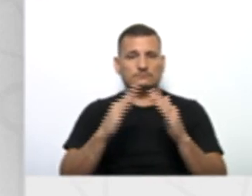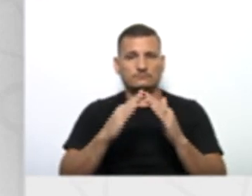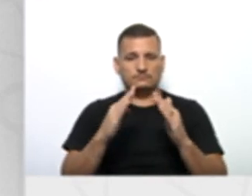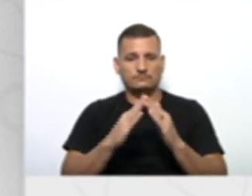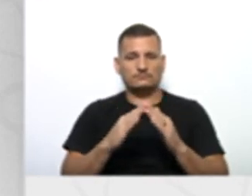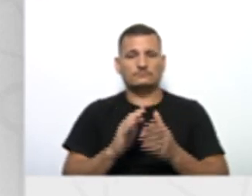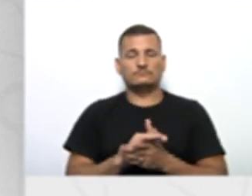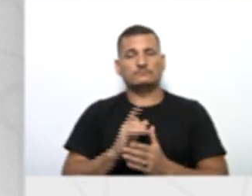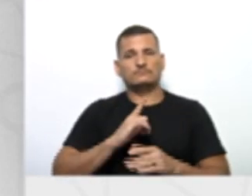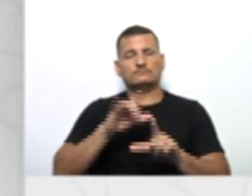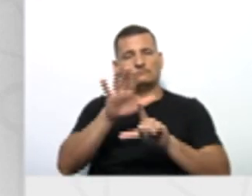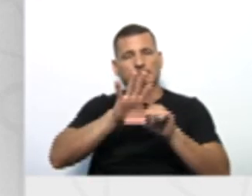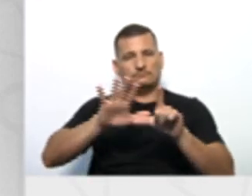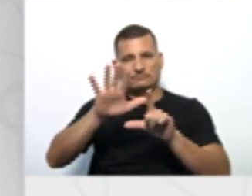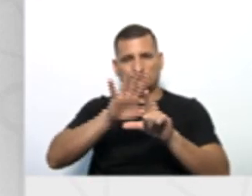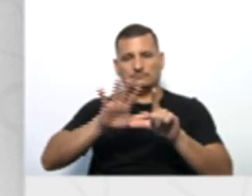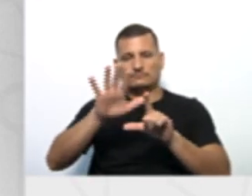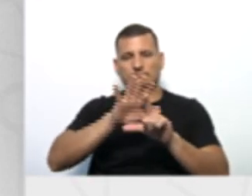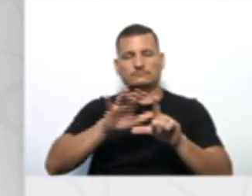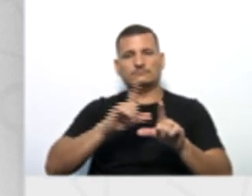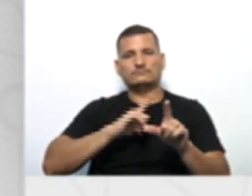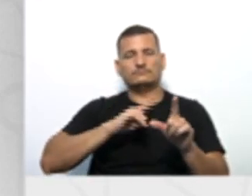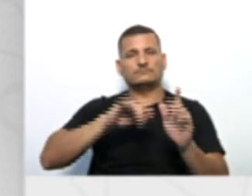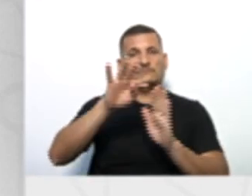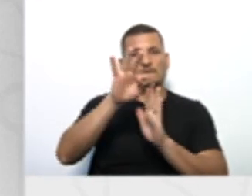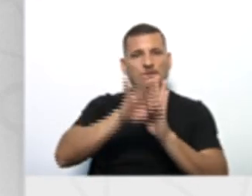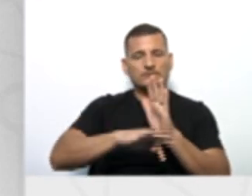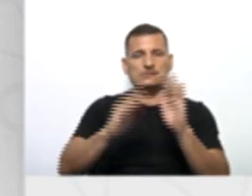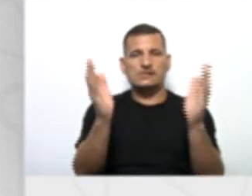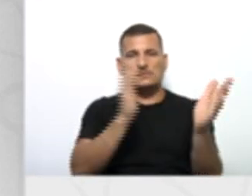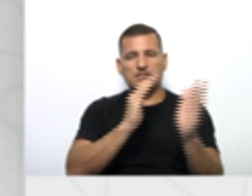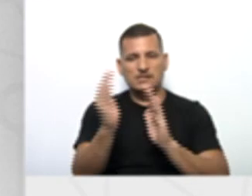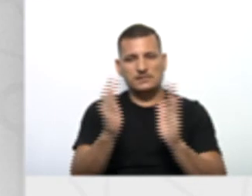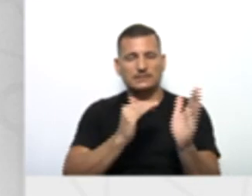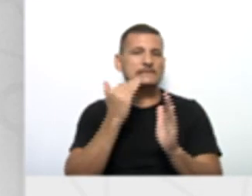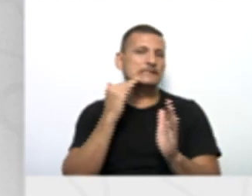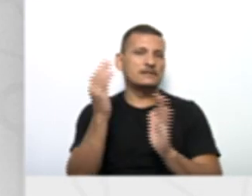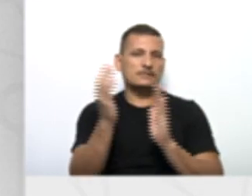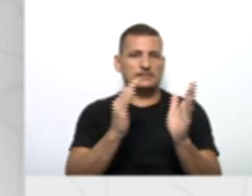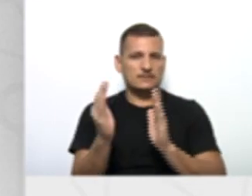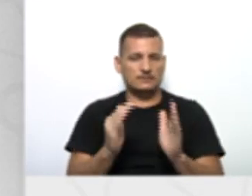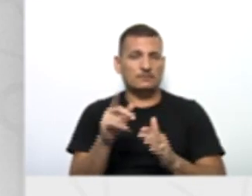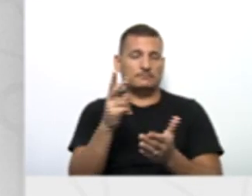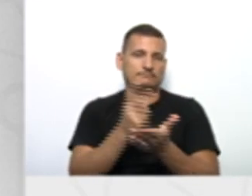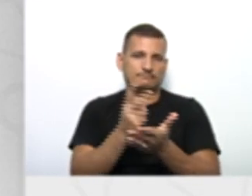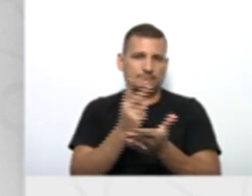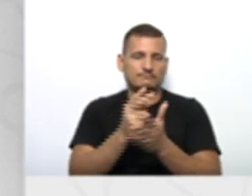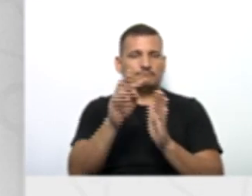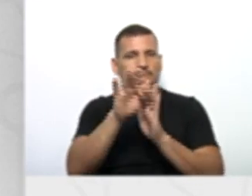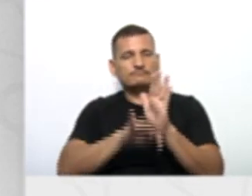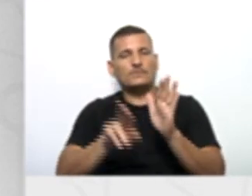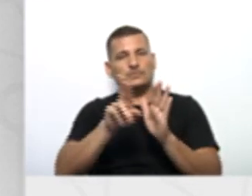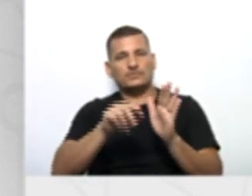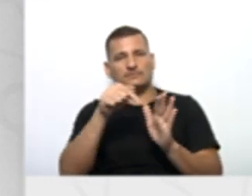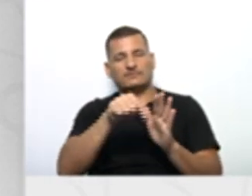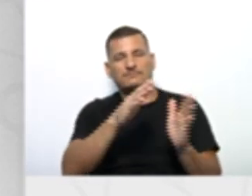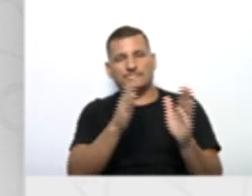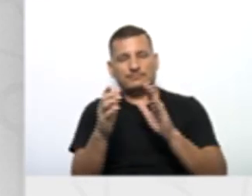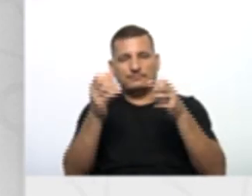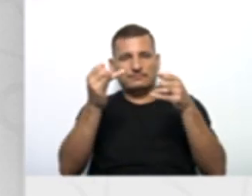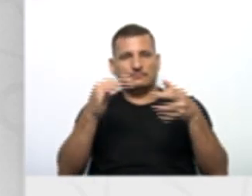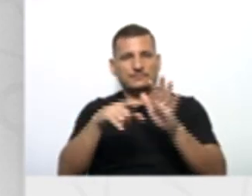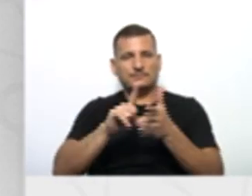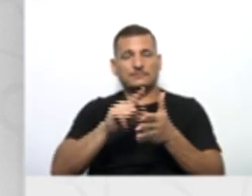no ambiente um texto desformatado, é o mesmo texto que a gente usou aqui nos tutoriais, esse texto